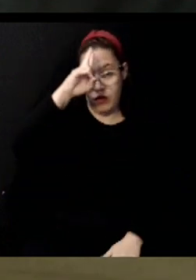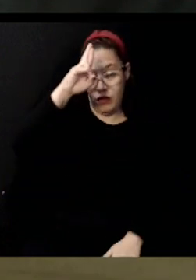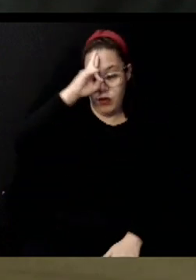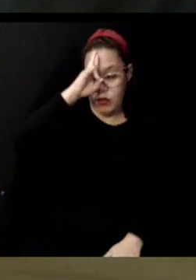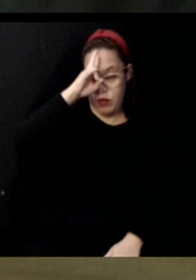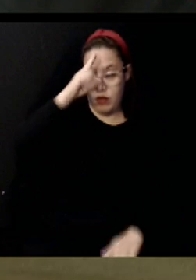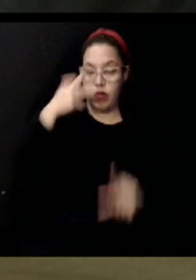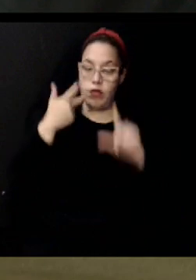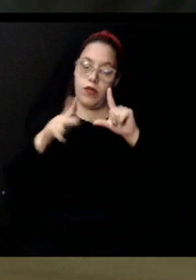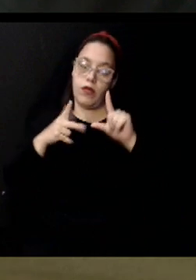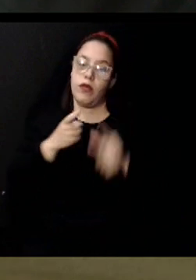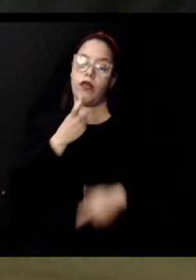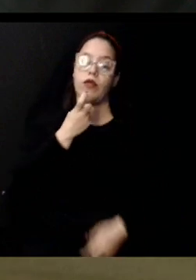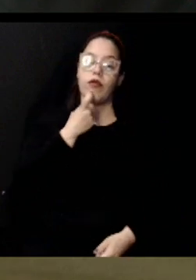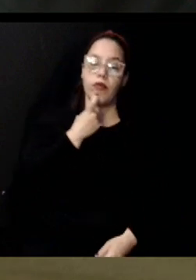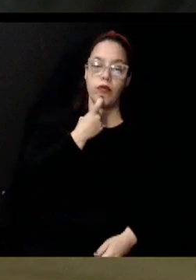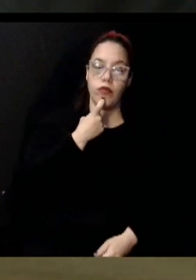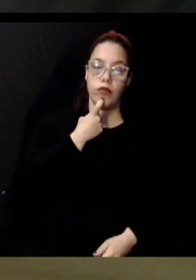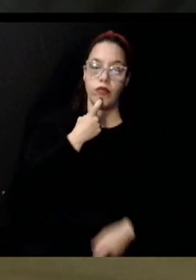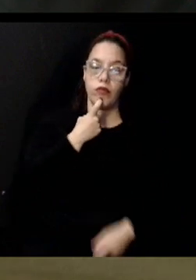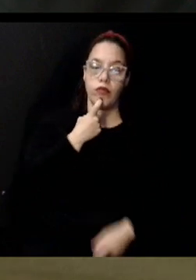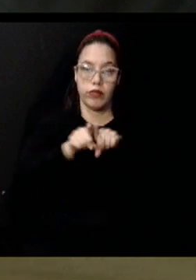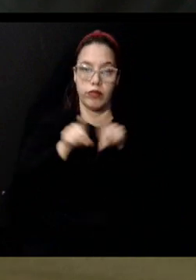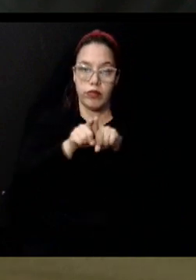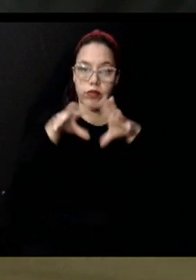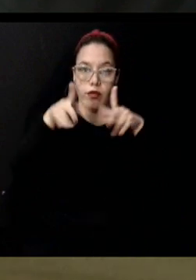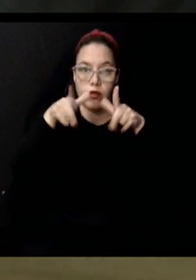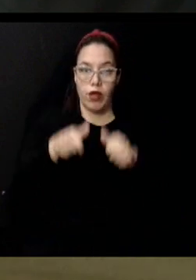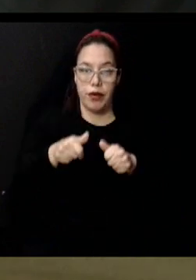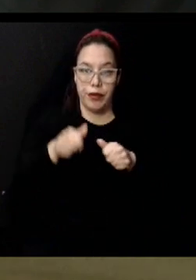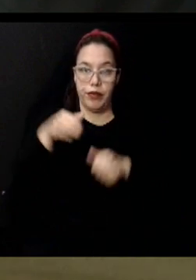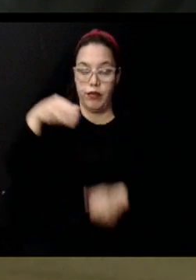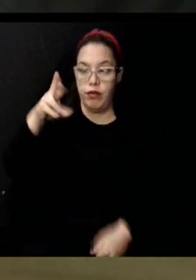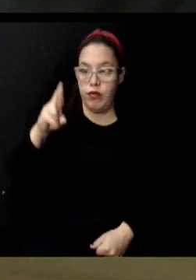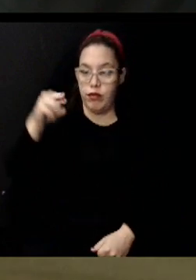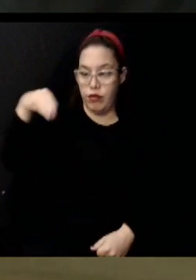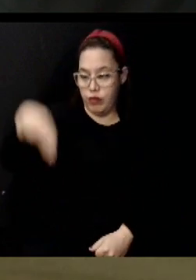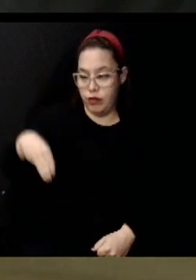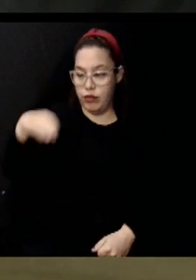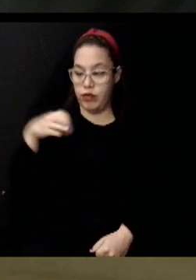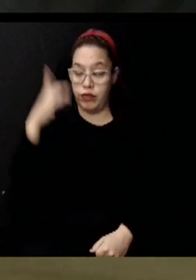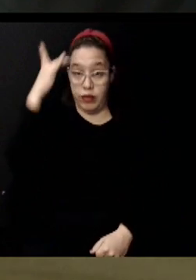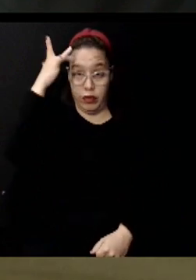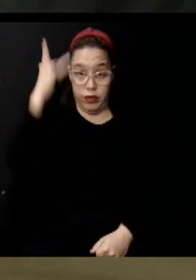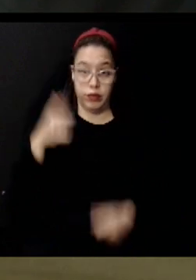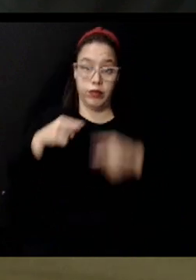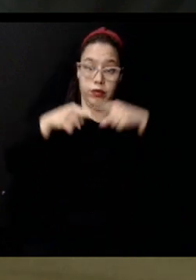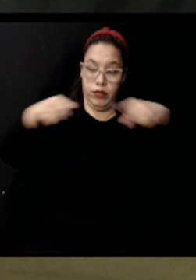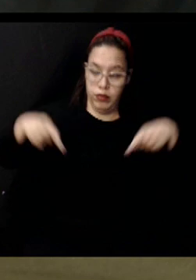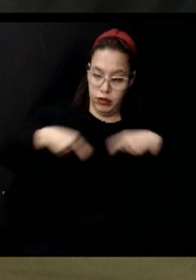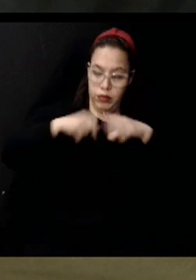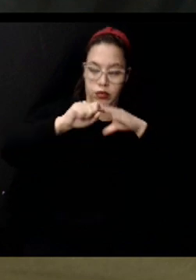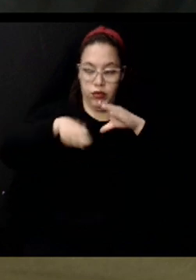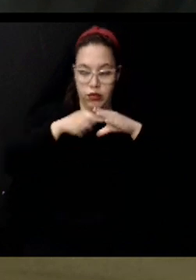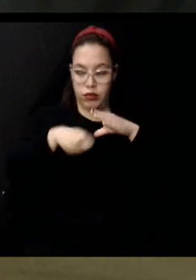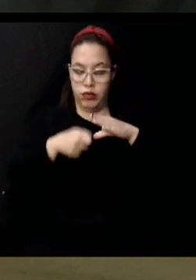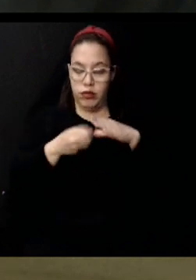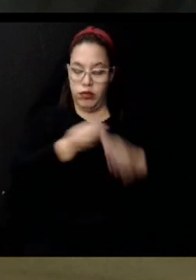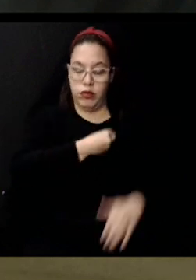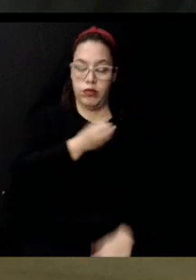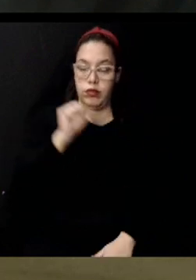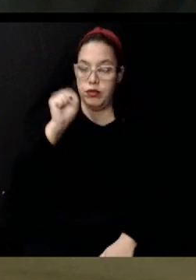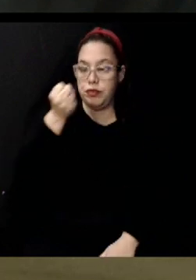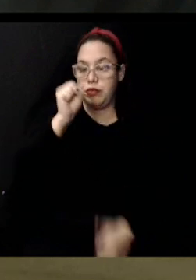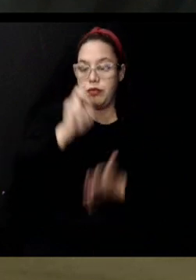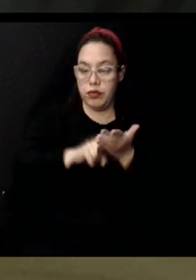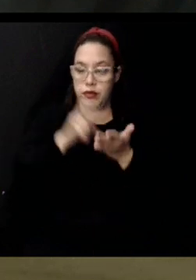de Campinas e também de toda a nossa metrópole. E amanhã nós temos Estúdio Câmara ao vivo novamente, a partir das 8 da manhã, e